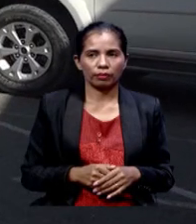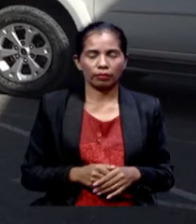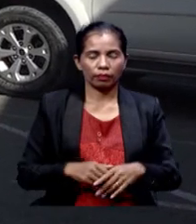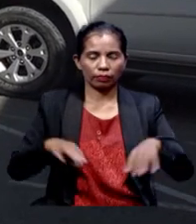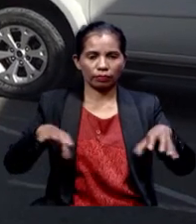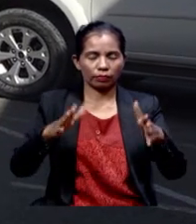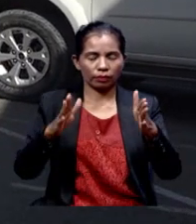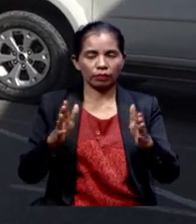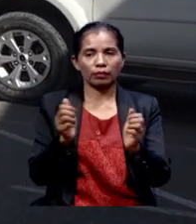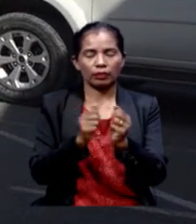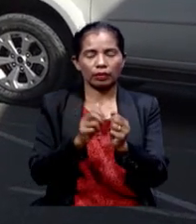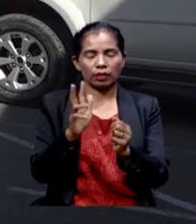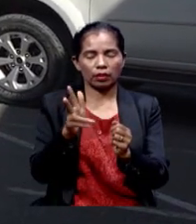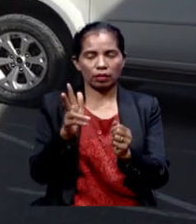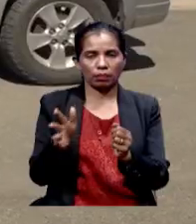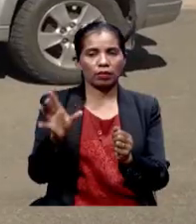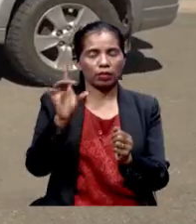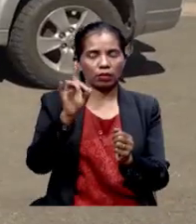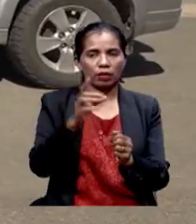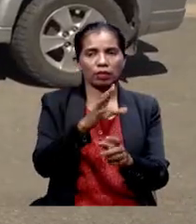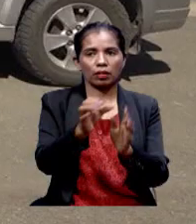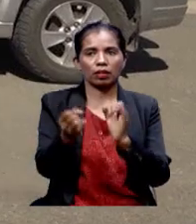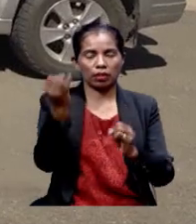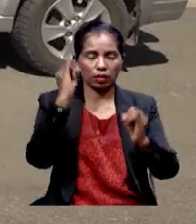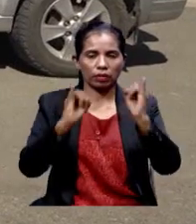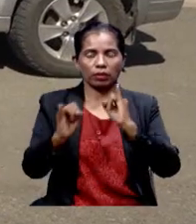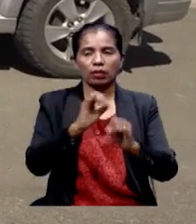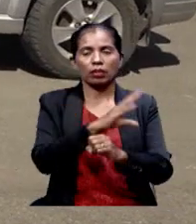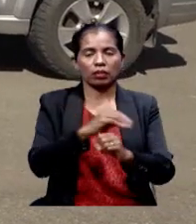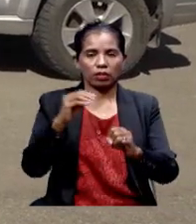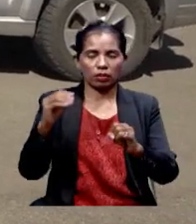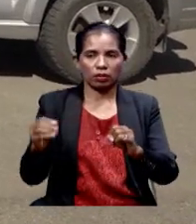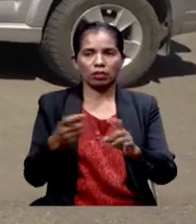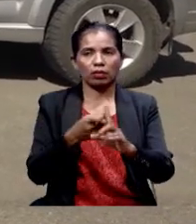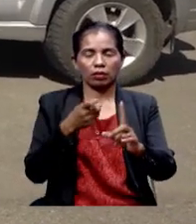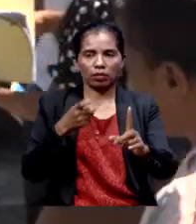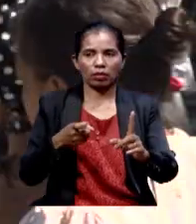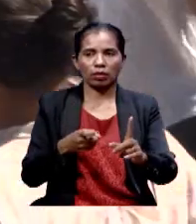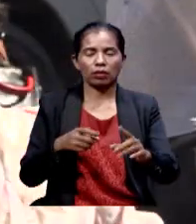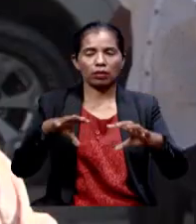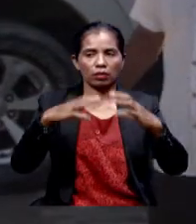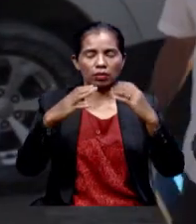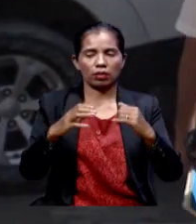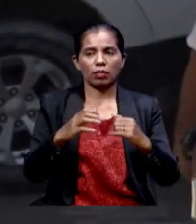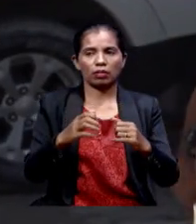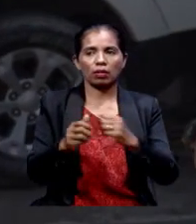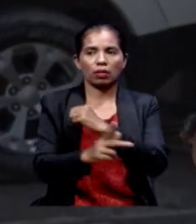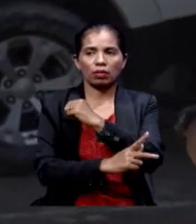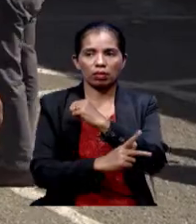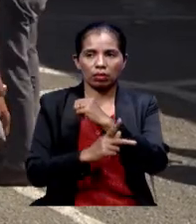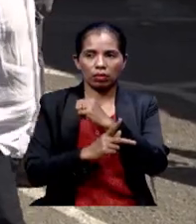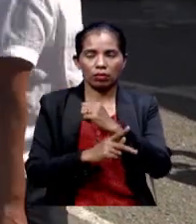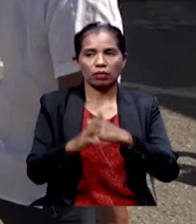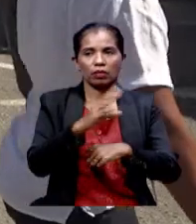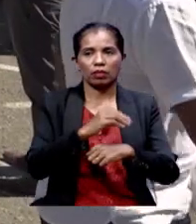Funcionário na Entolo no Lourenço Singualo, identificado, russa equipa conjunta, nebe composto, russa comissão anticorrupção, comissão